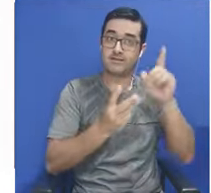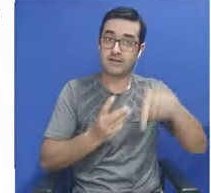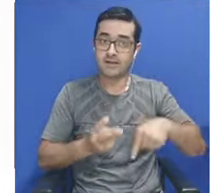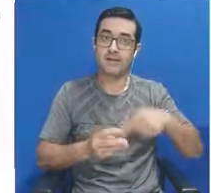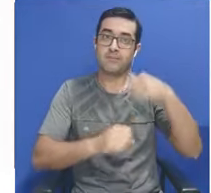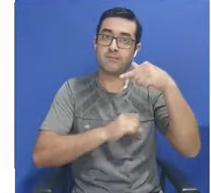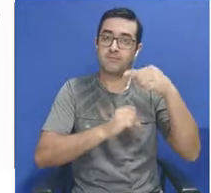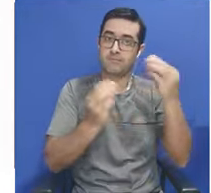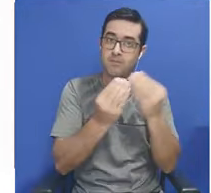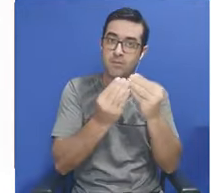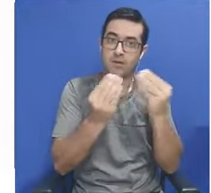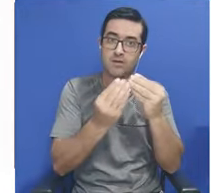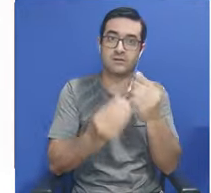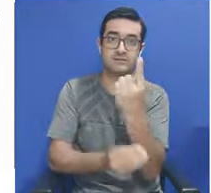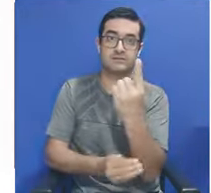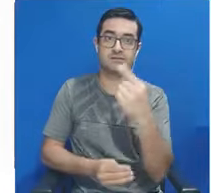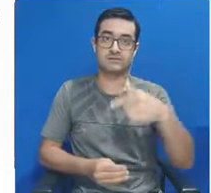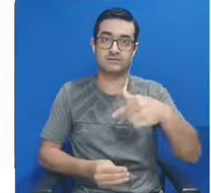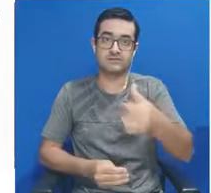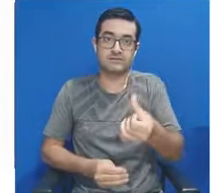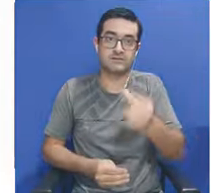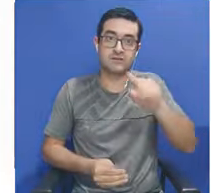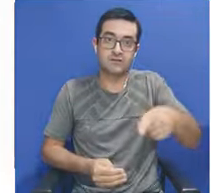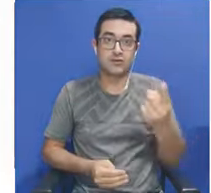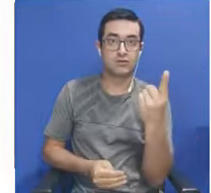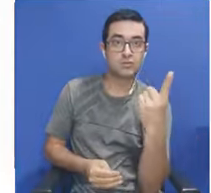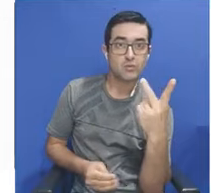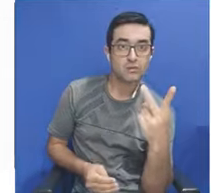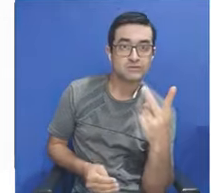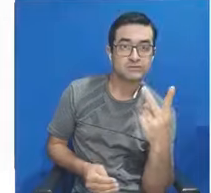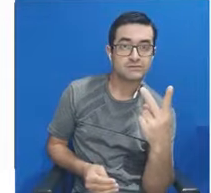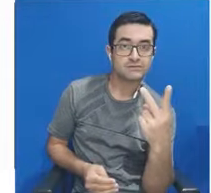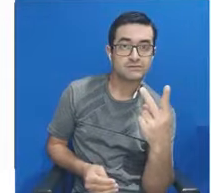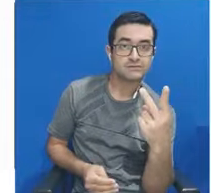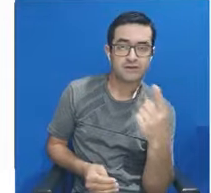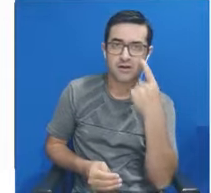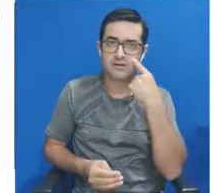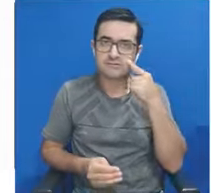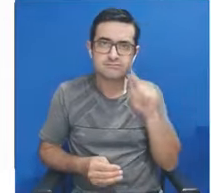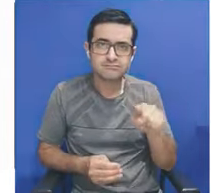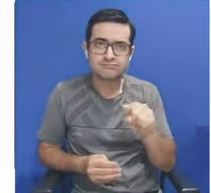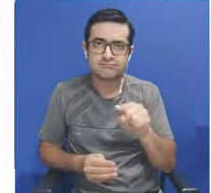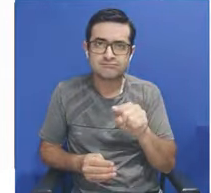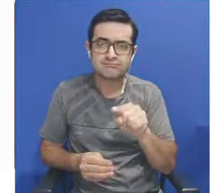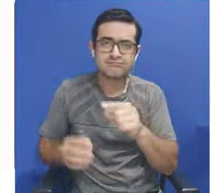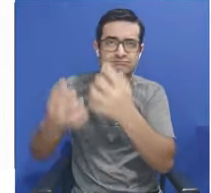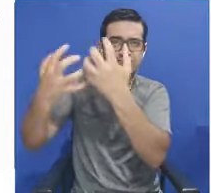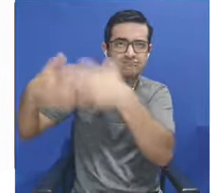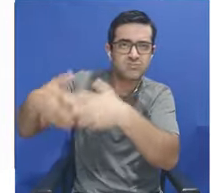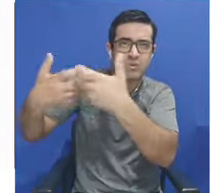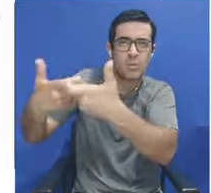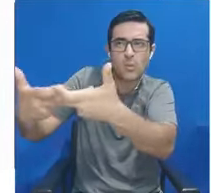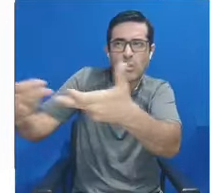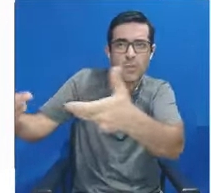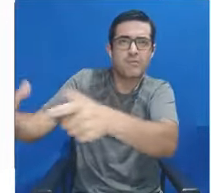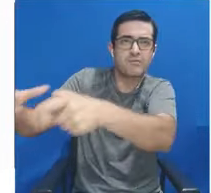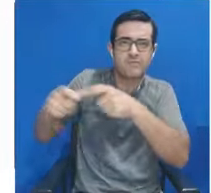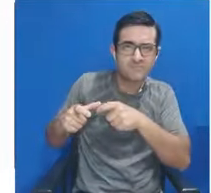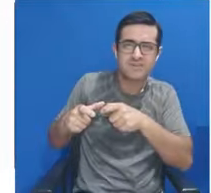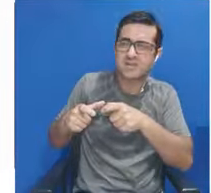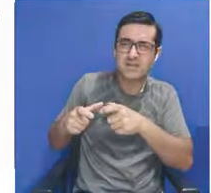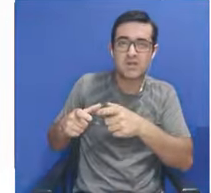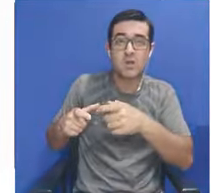176,12. Tá? Vocês viram que os equipamentos eles dão números incompletos. Eu preciso entender esse número. Ele